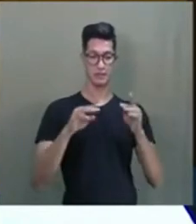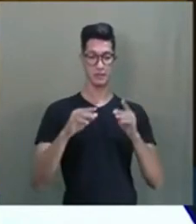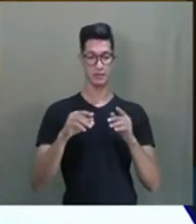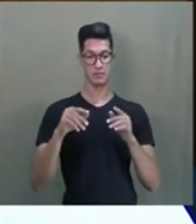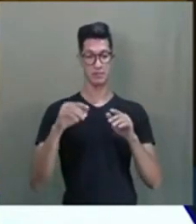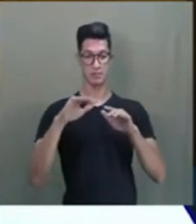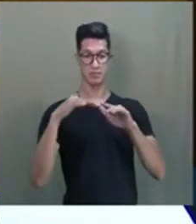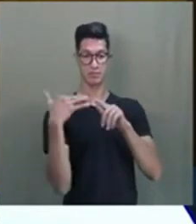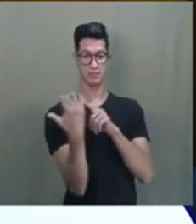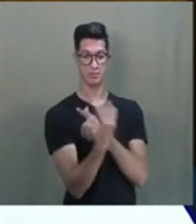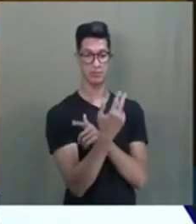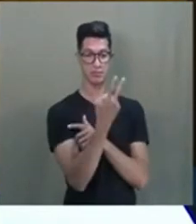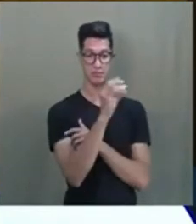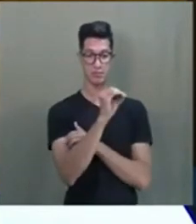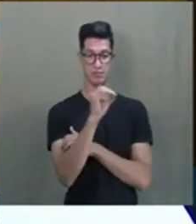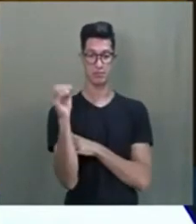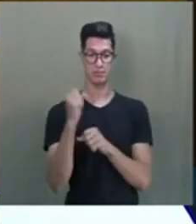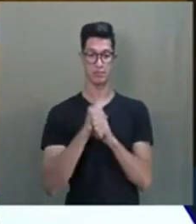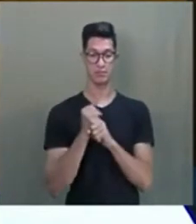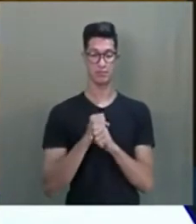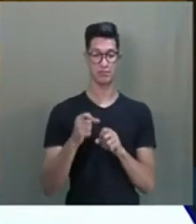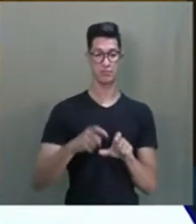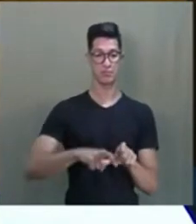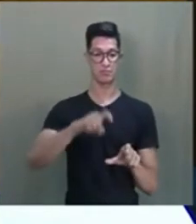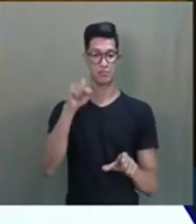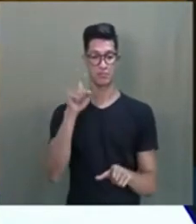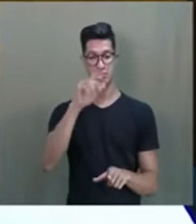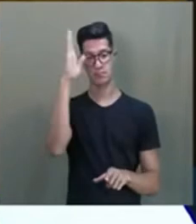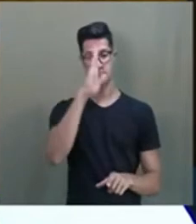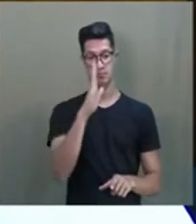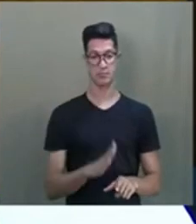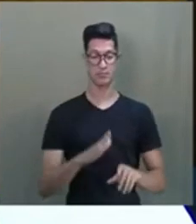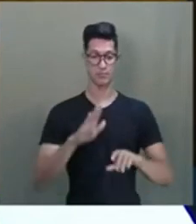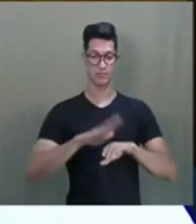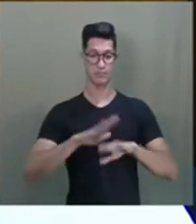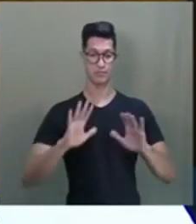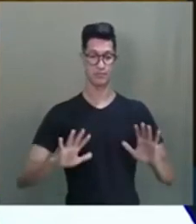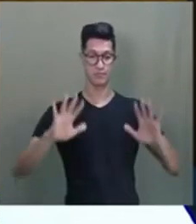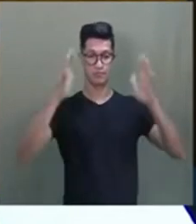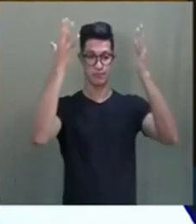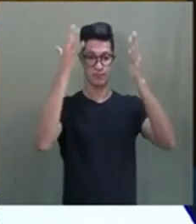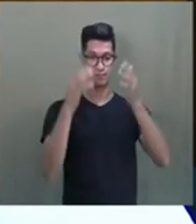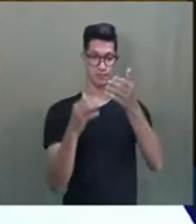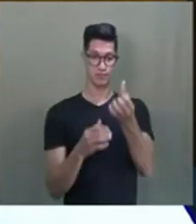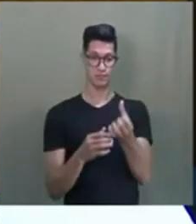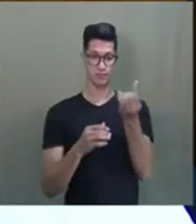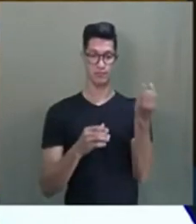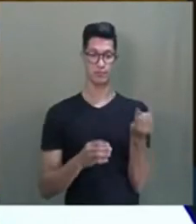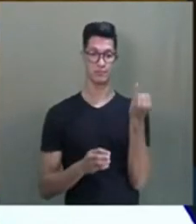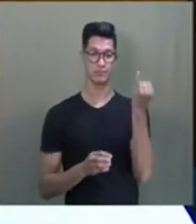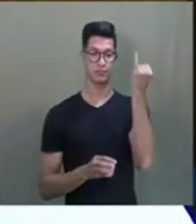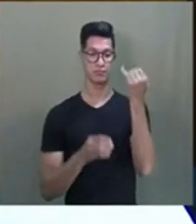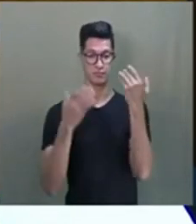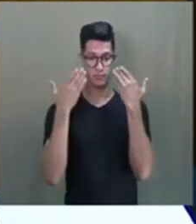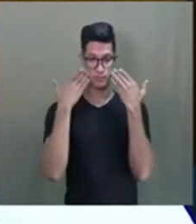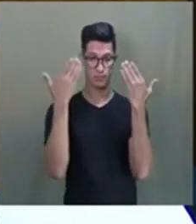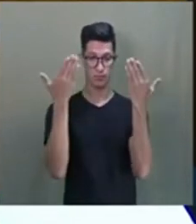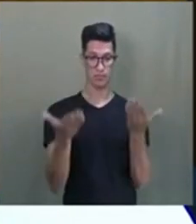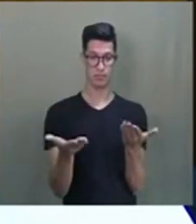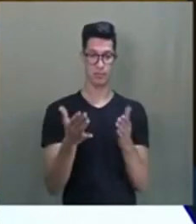dos 200 anos da independência do Brasil. Foram realizadas 6 importantes